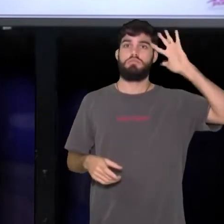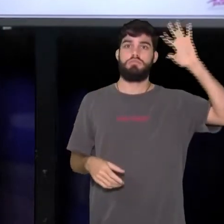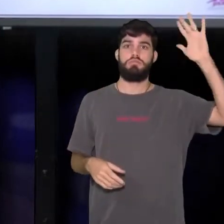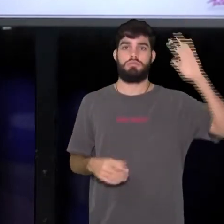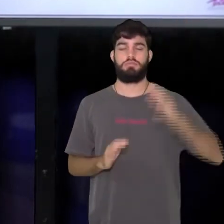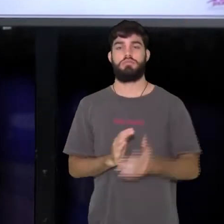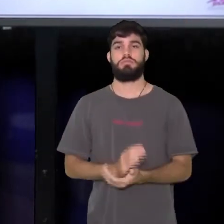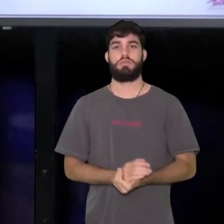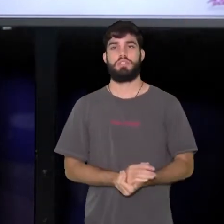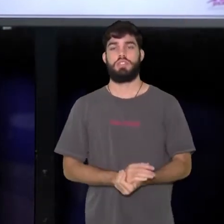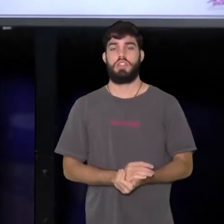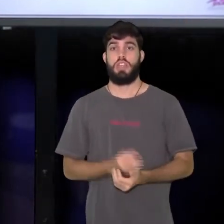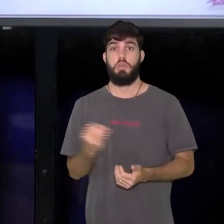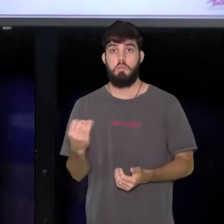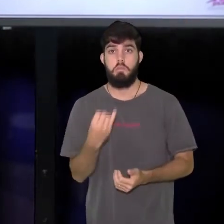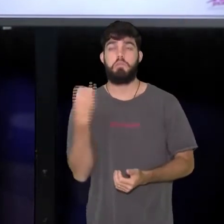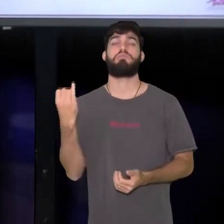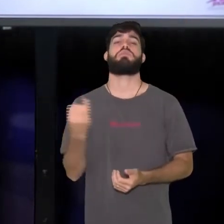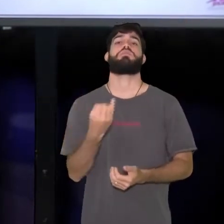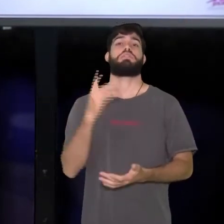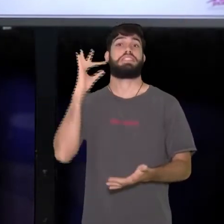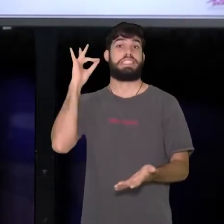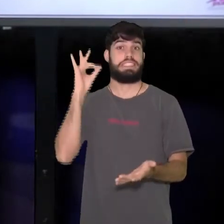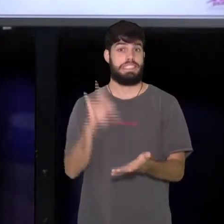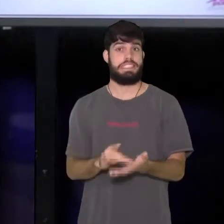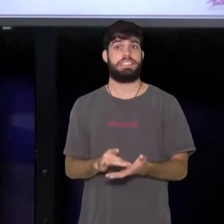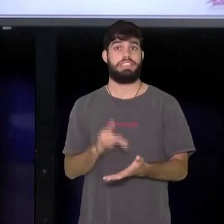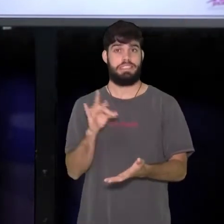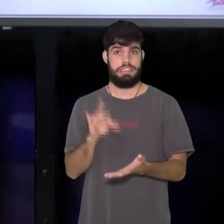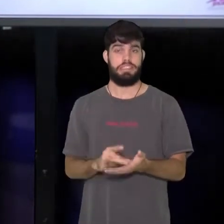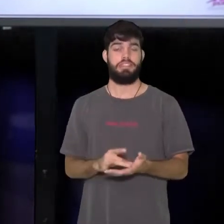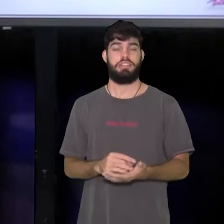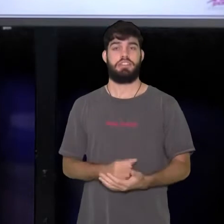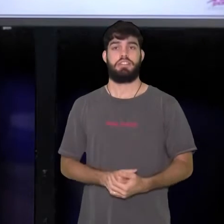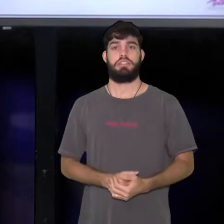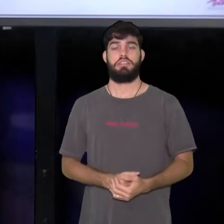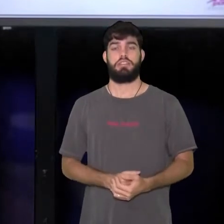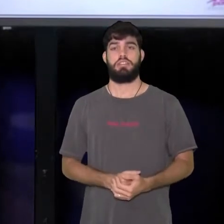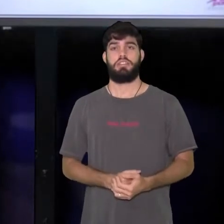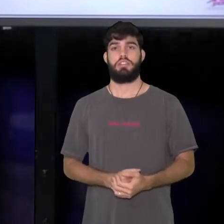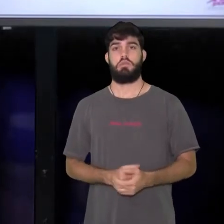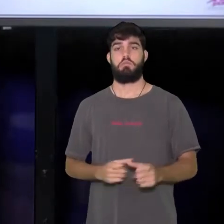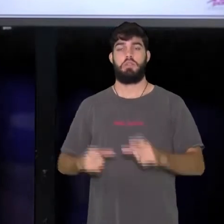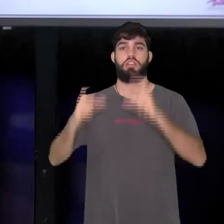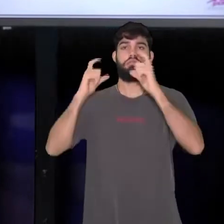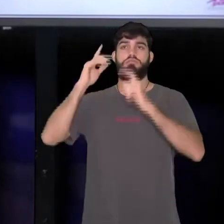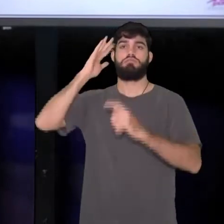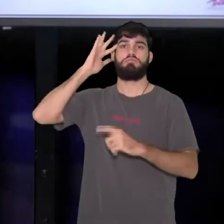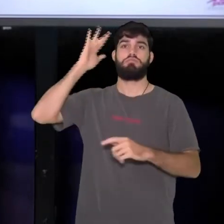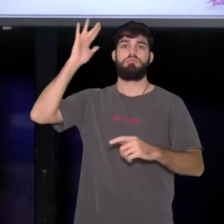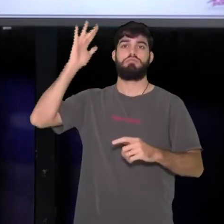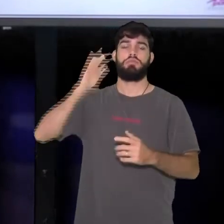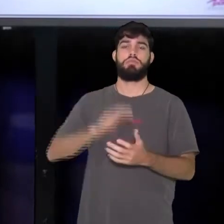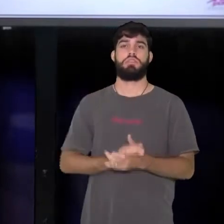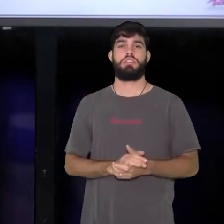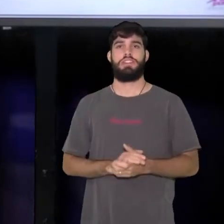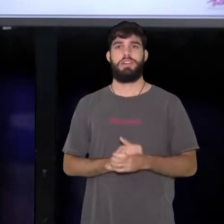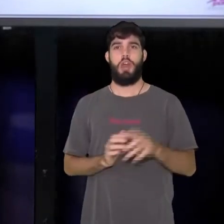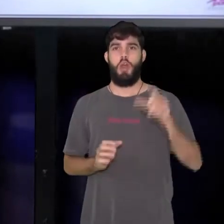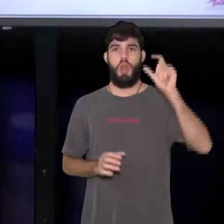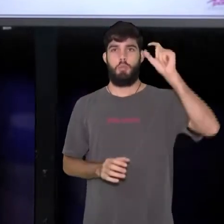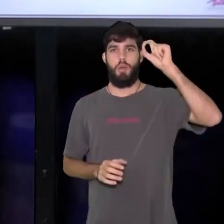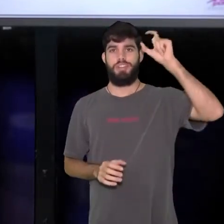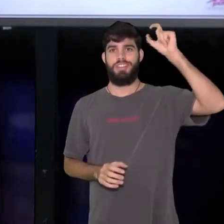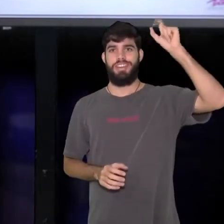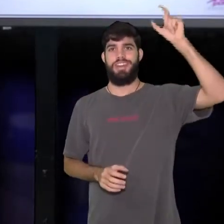isso importa e muito. Aqui eu tenho balões de pensamento, são aqueles que são cheios de bolinhas até chegar